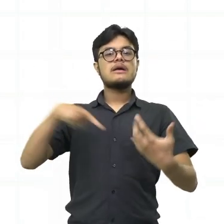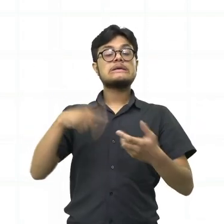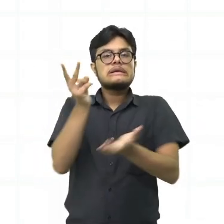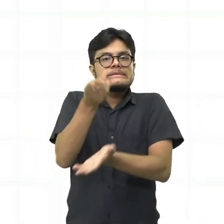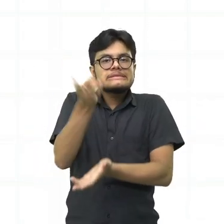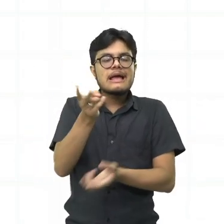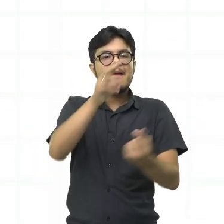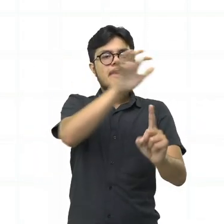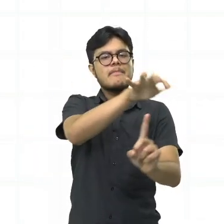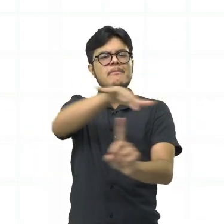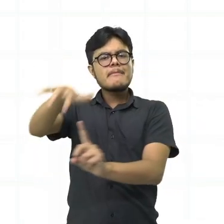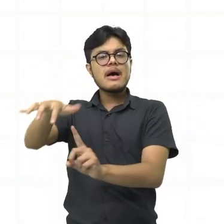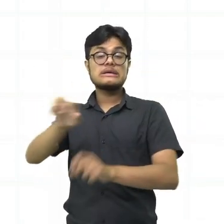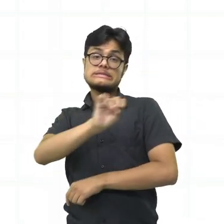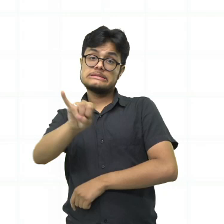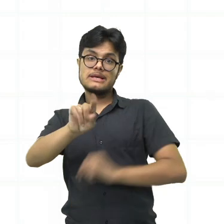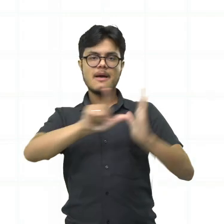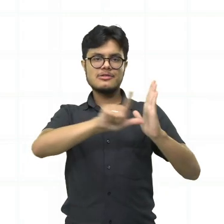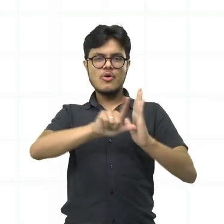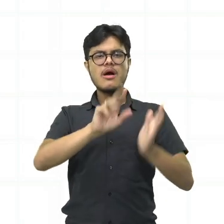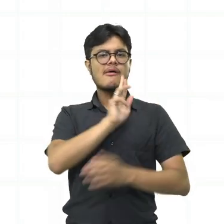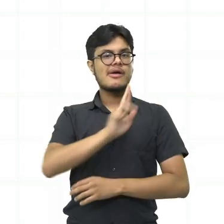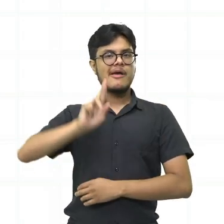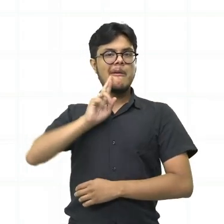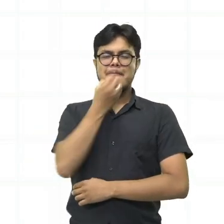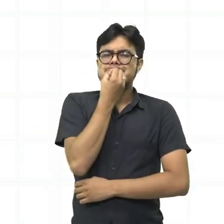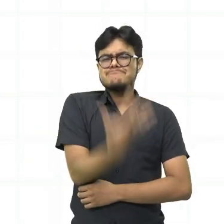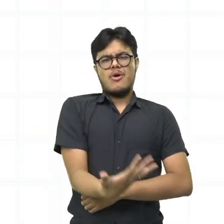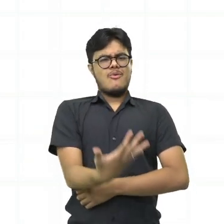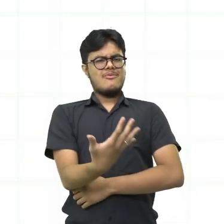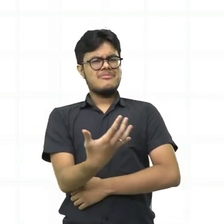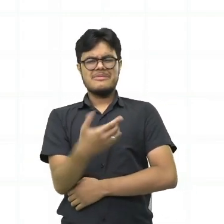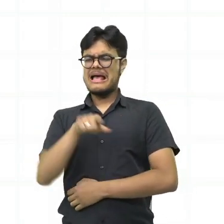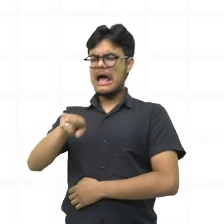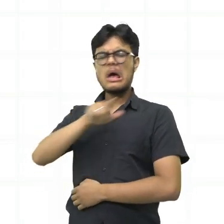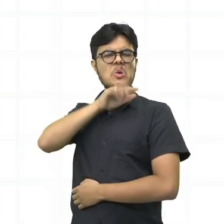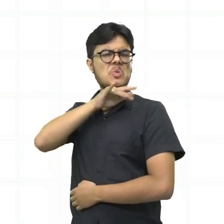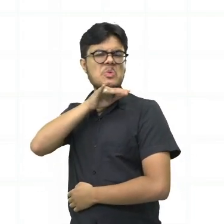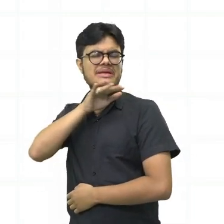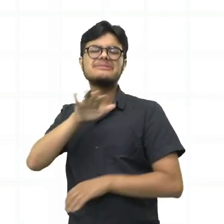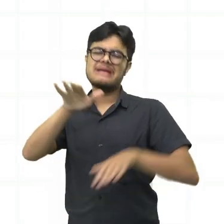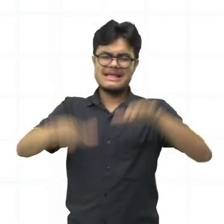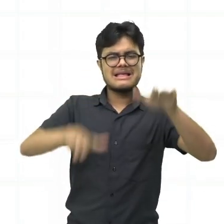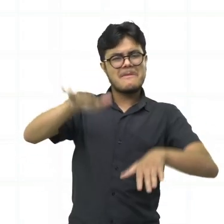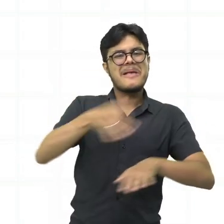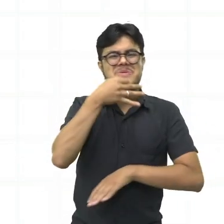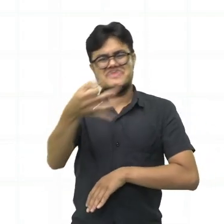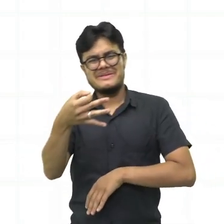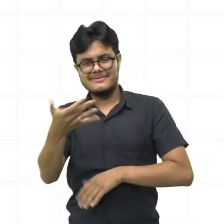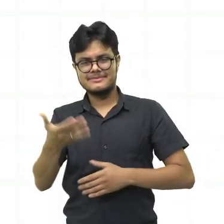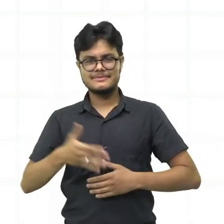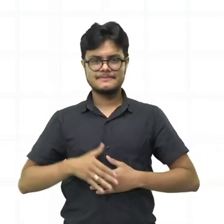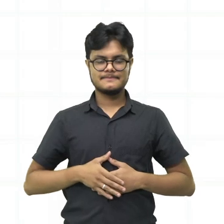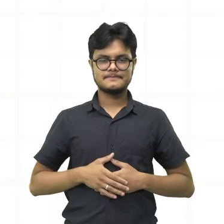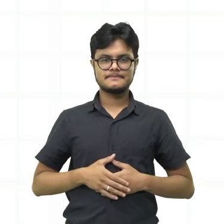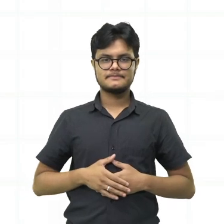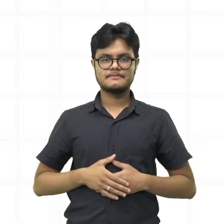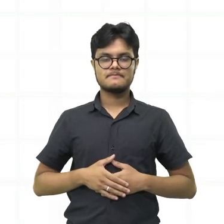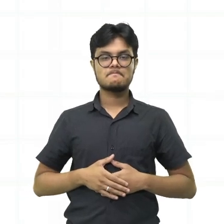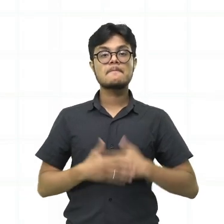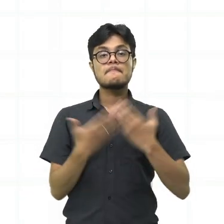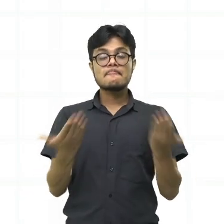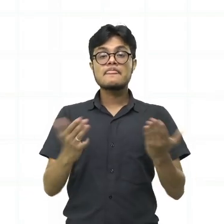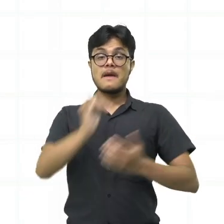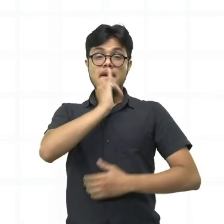os leitores sobre se o restaurante é bom ou ruim com um local, certo? Então, olha só. Se